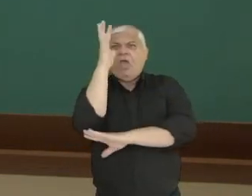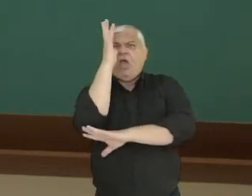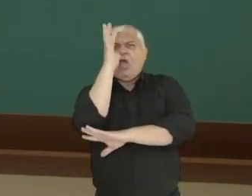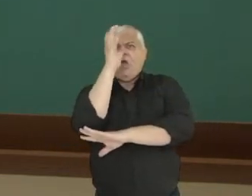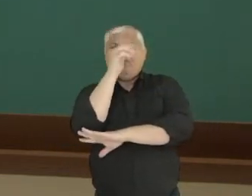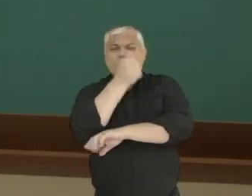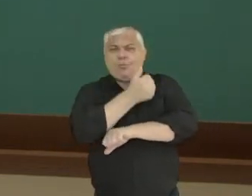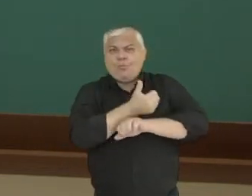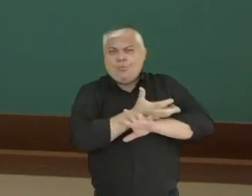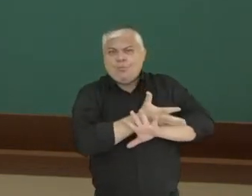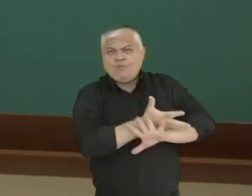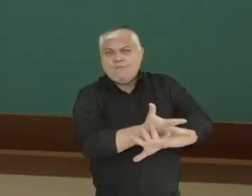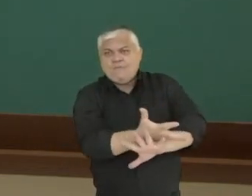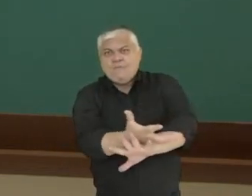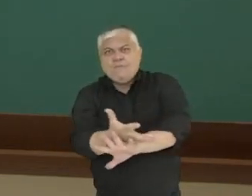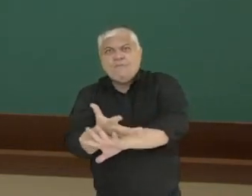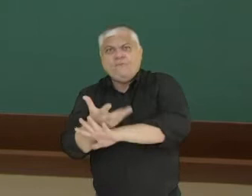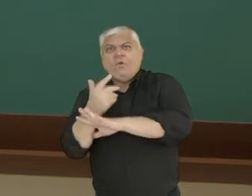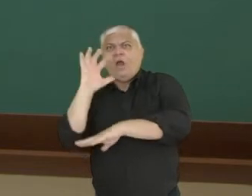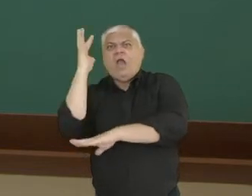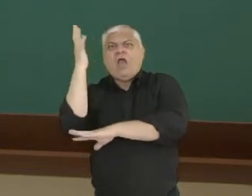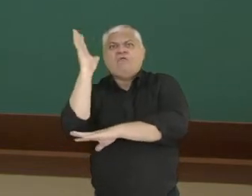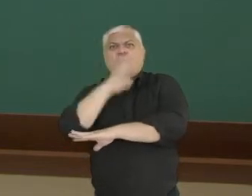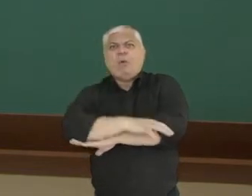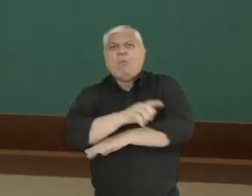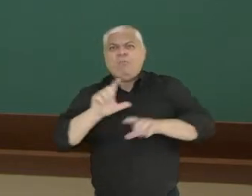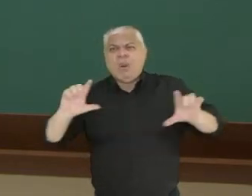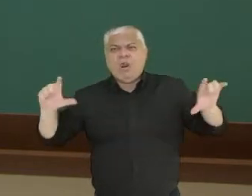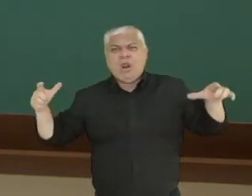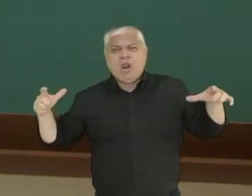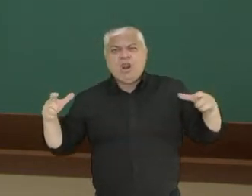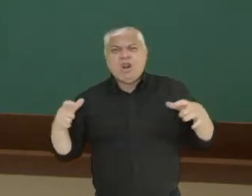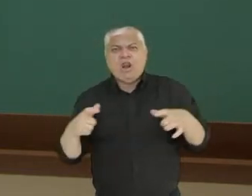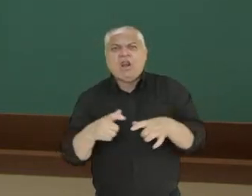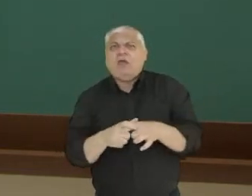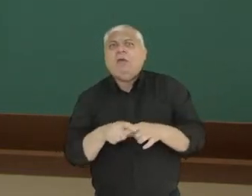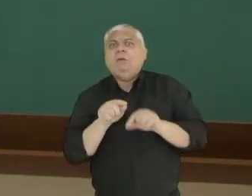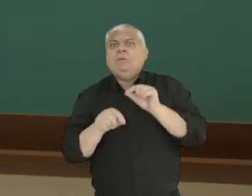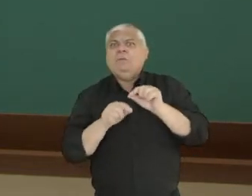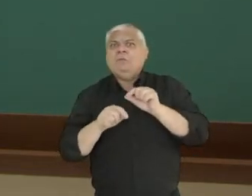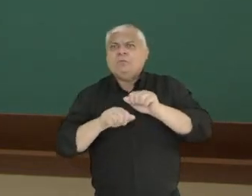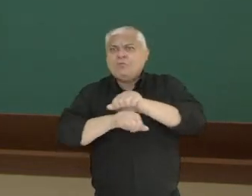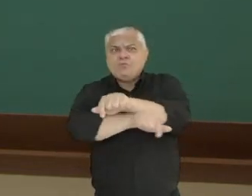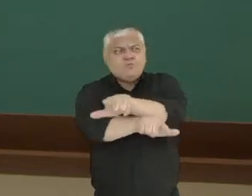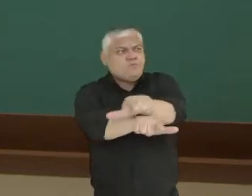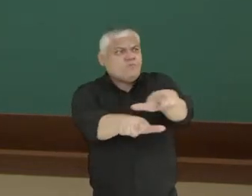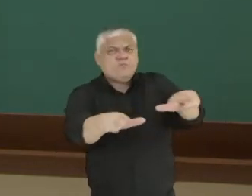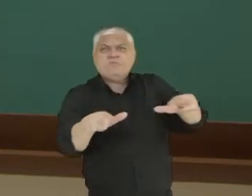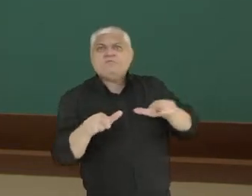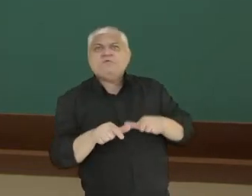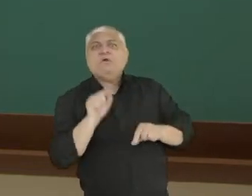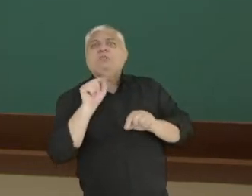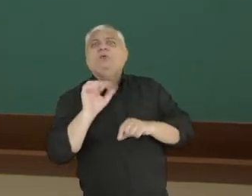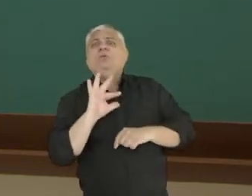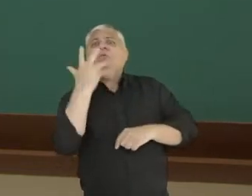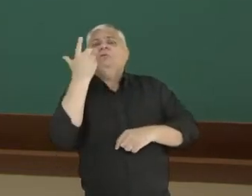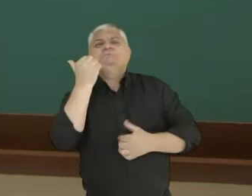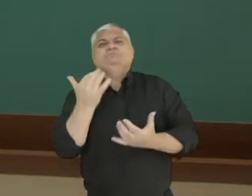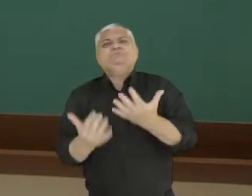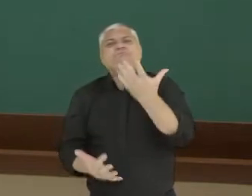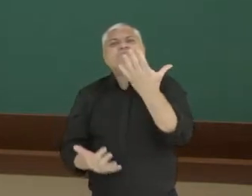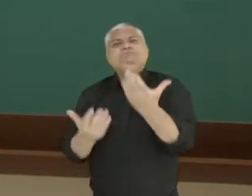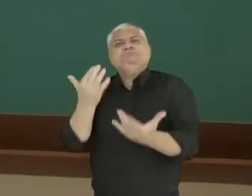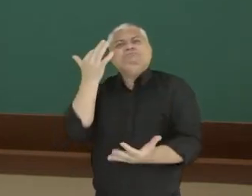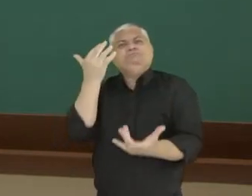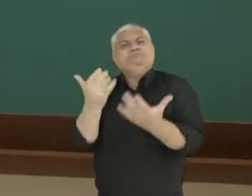Pará. Observe que a imagem de julho foi detectado um foco de incêndio na área.